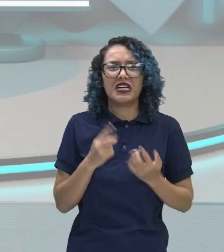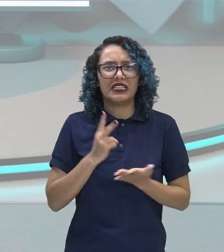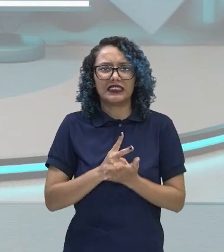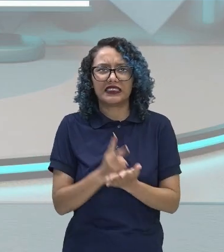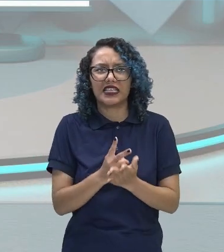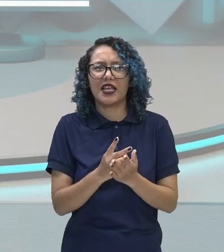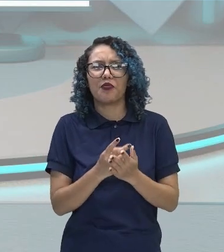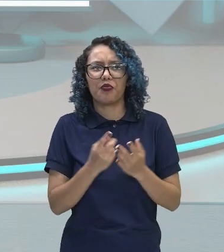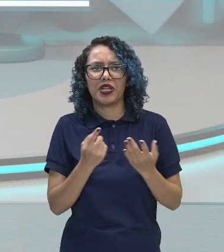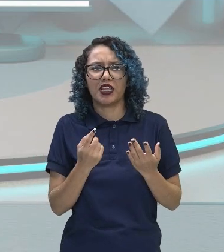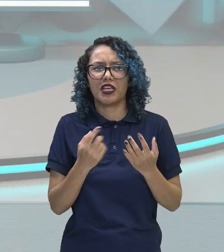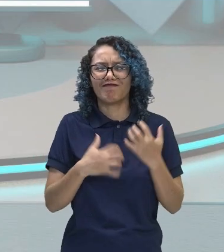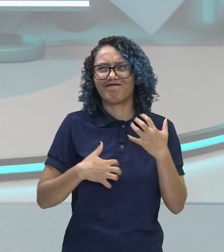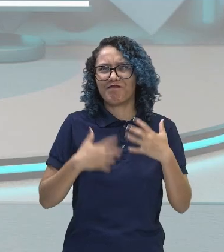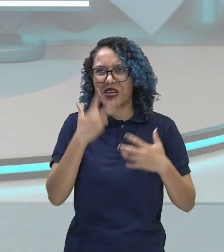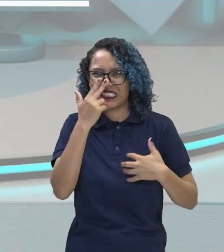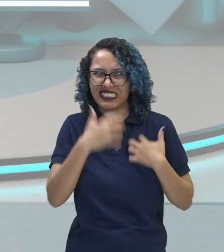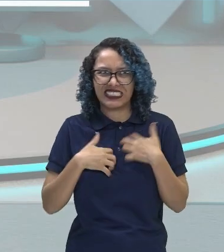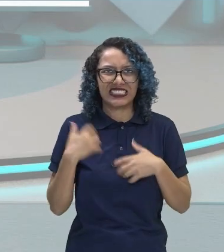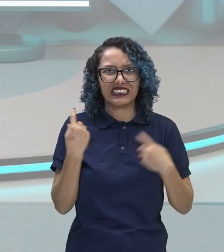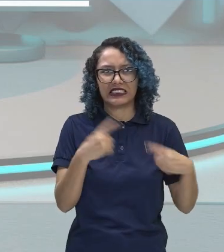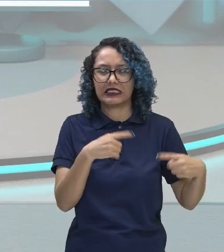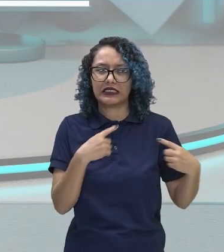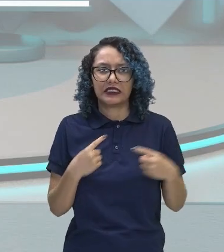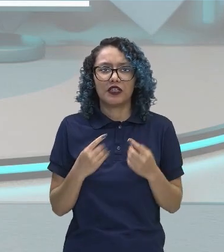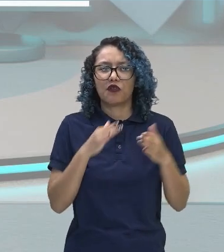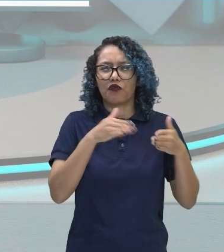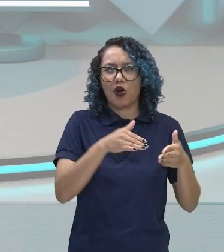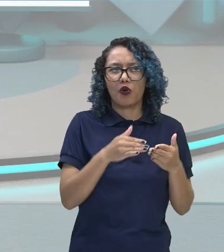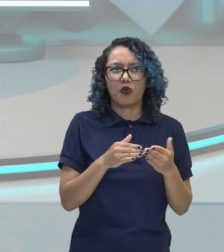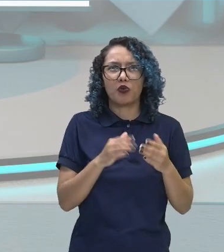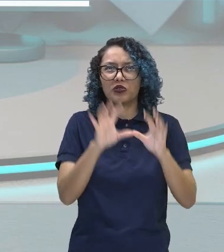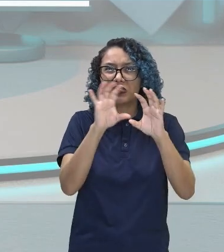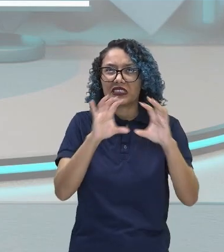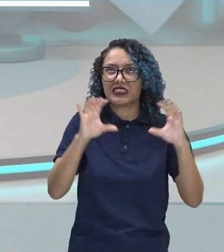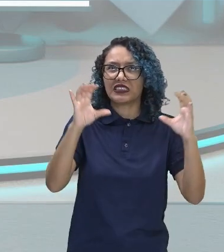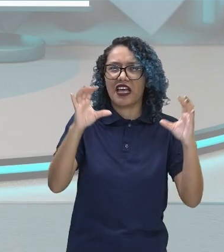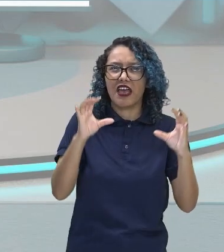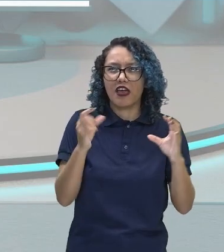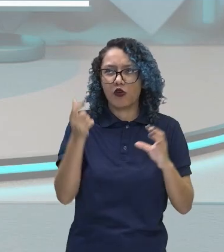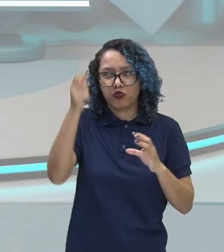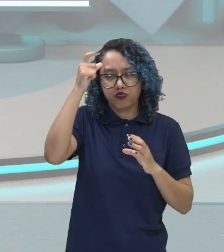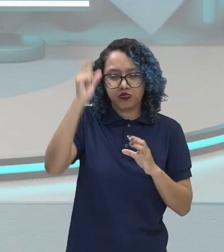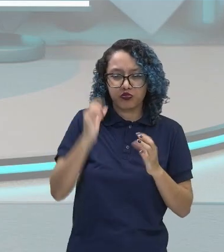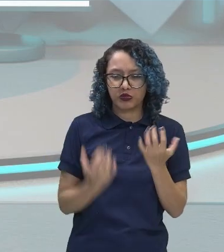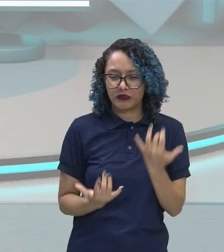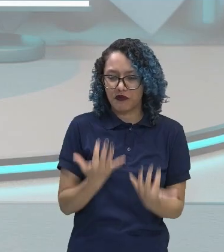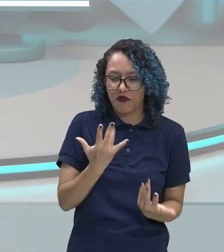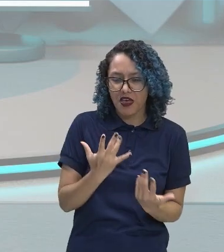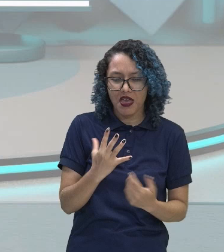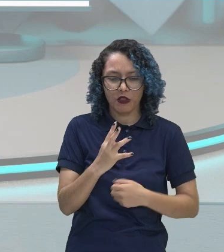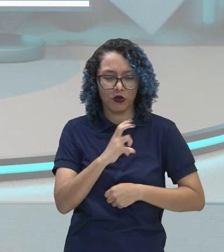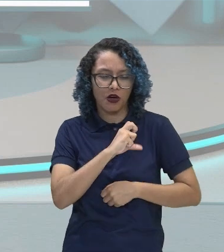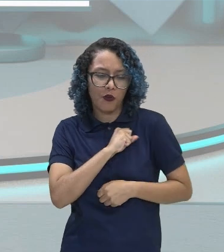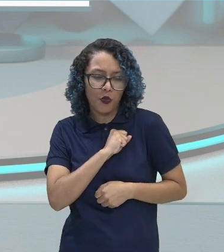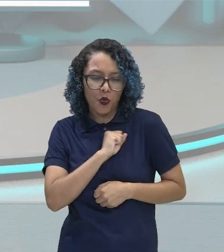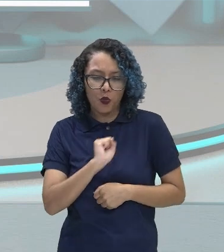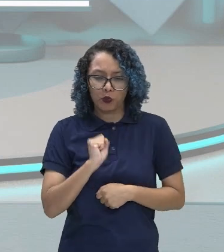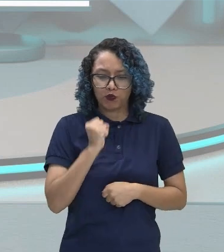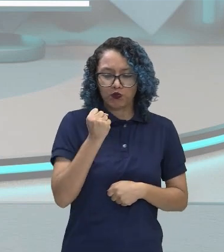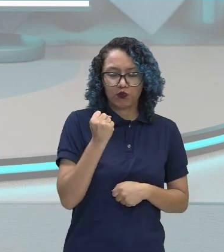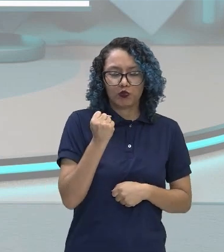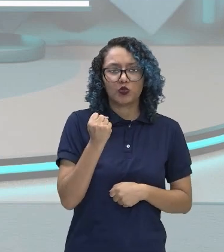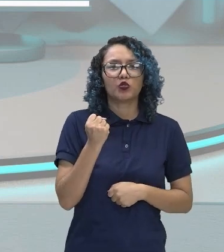aquela angústia em relação ao céu, ao inferno, em amor e ódio. Então, nesse período